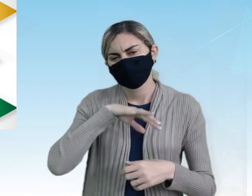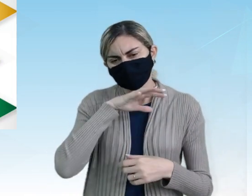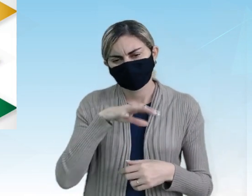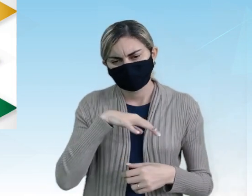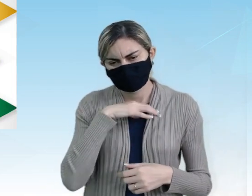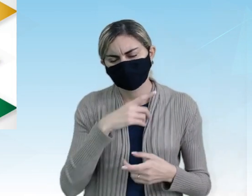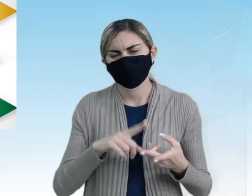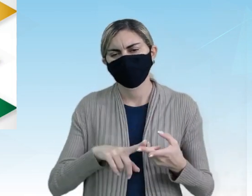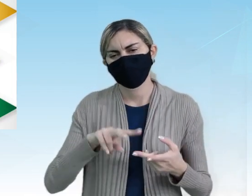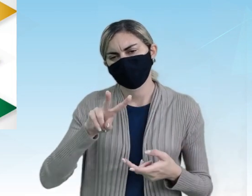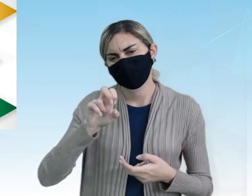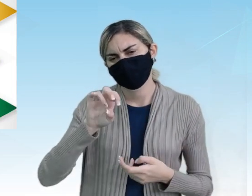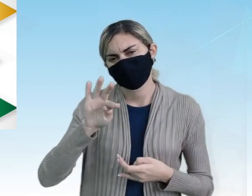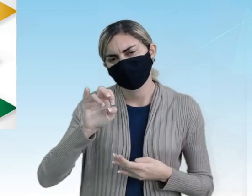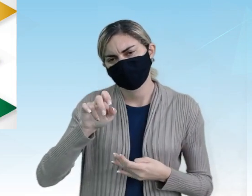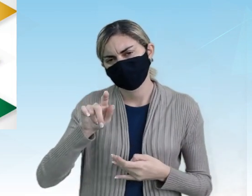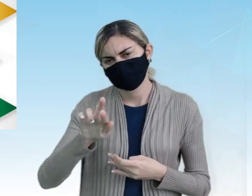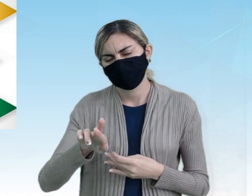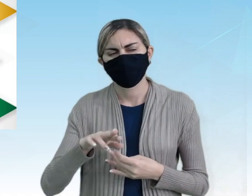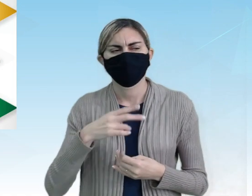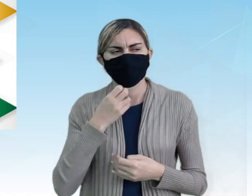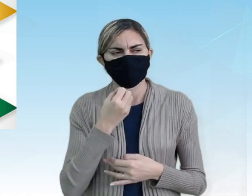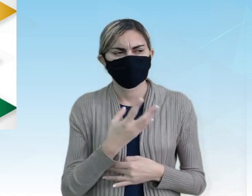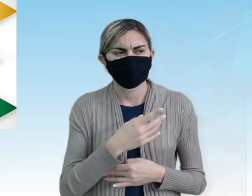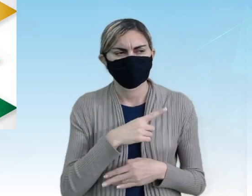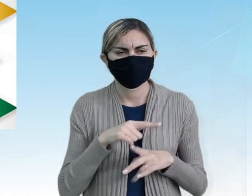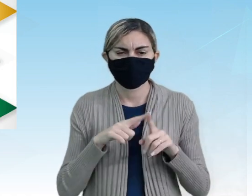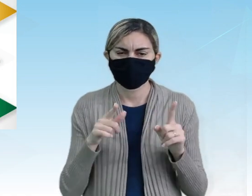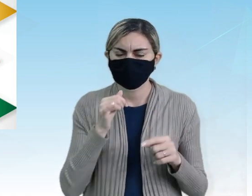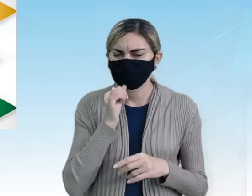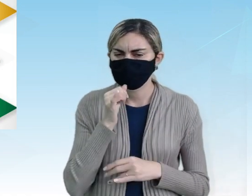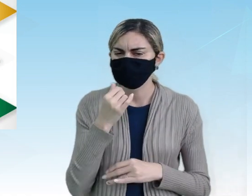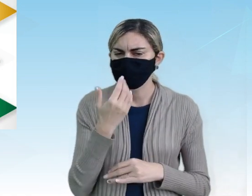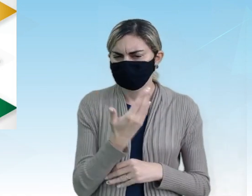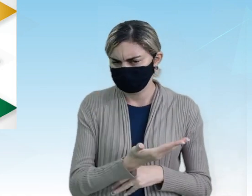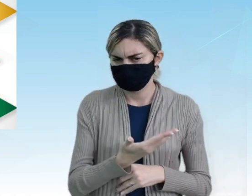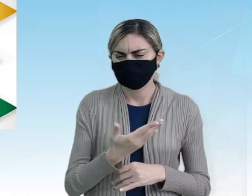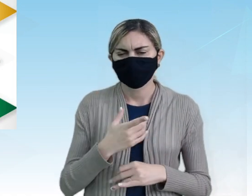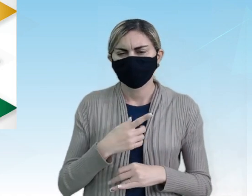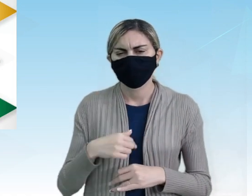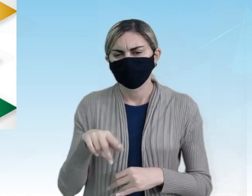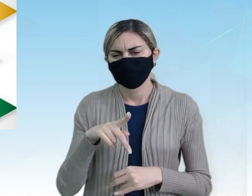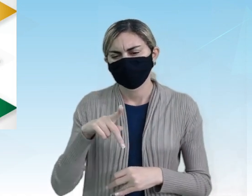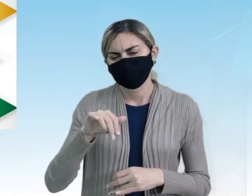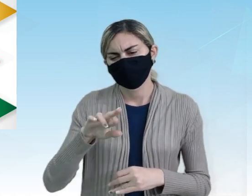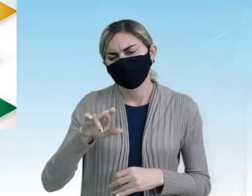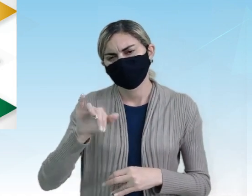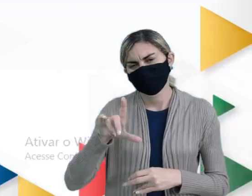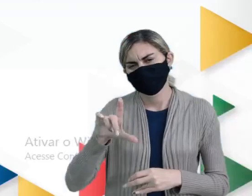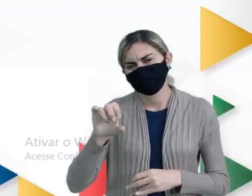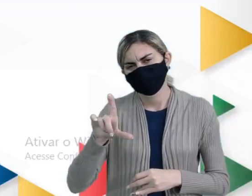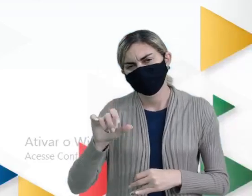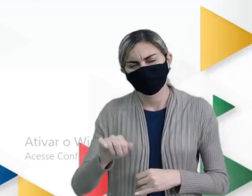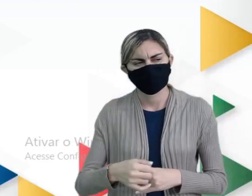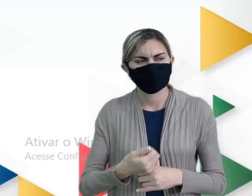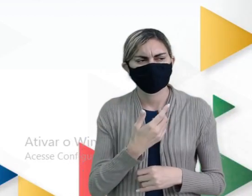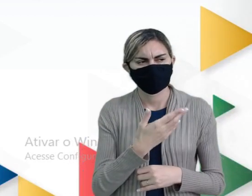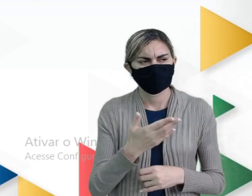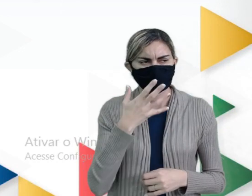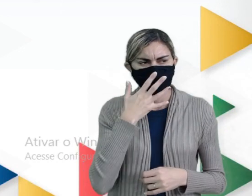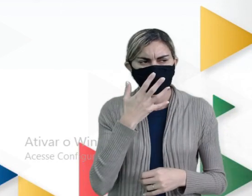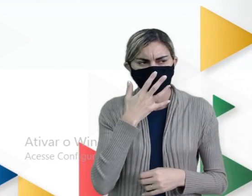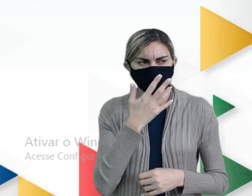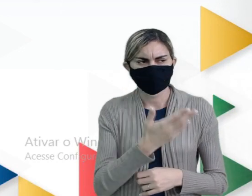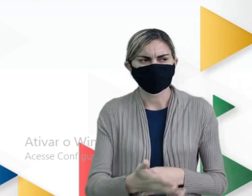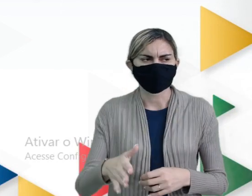a célula vegetal. Bom, mais exemplos aí de seres que são pluricelulares. Você pode observar aí